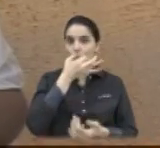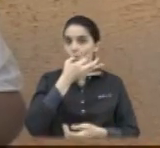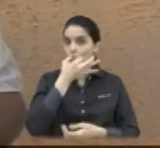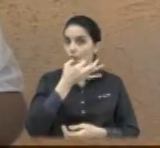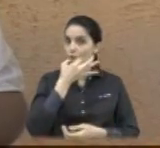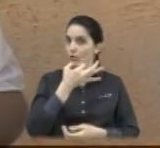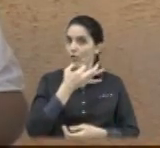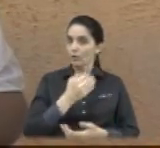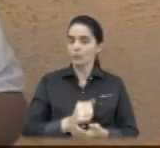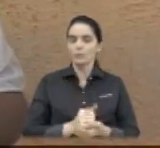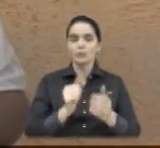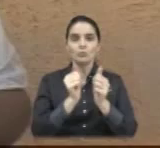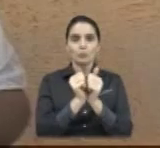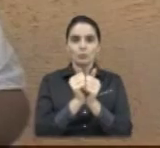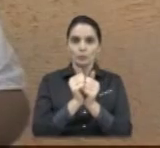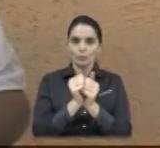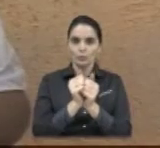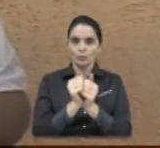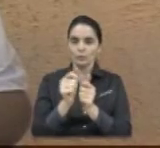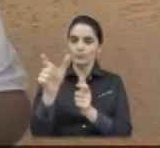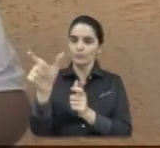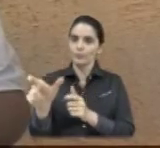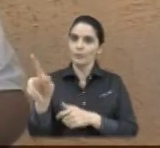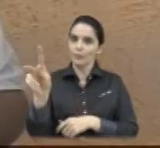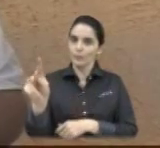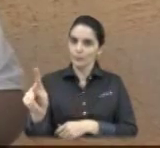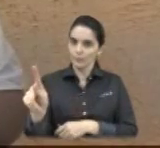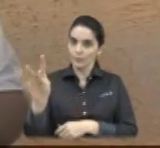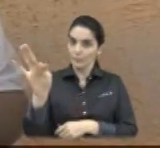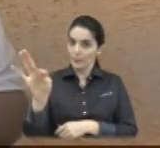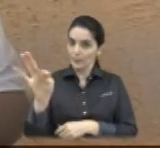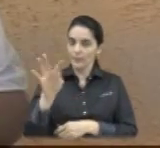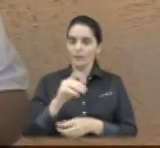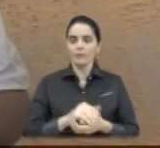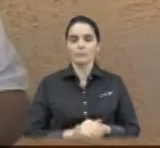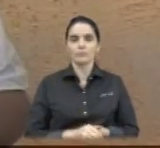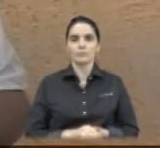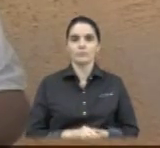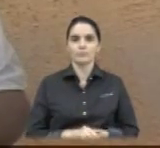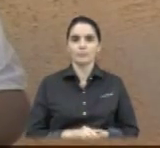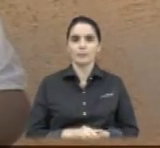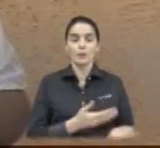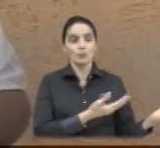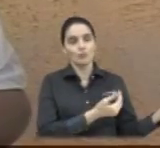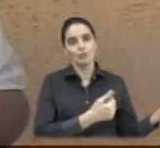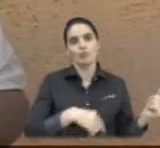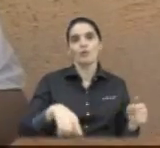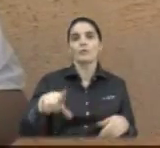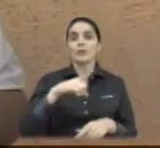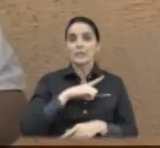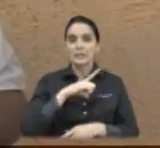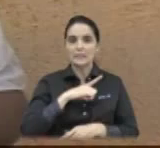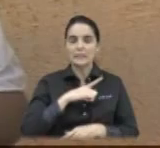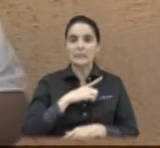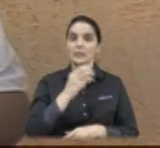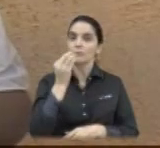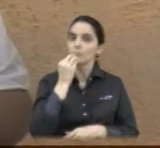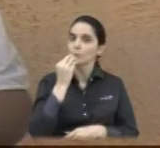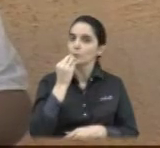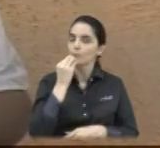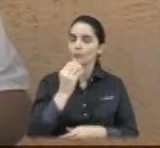partidos aliados que alcançamos mais direitos e oportunidades apesar dos avanços realizados pelo governo federal